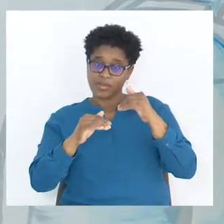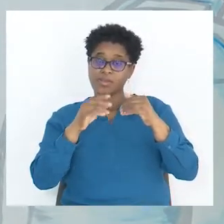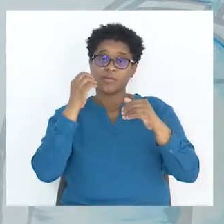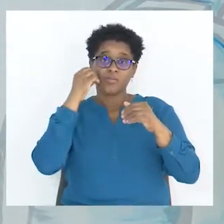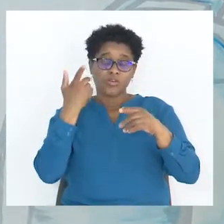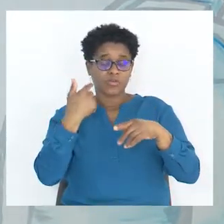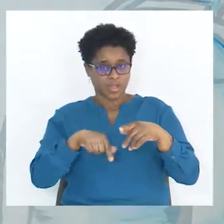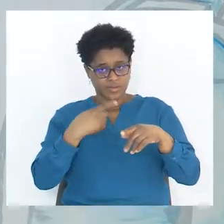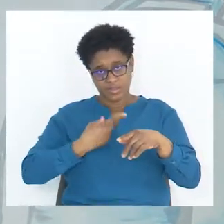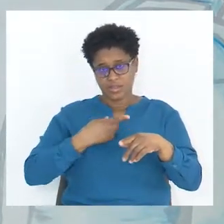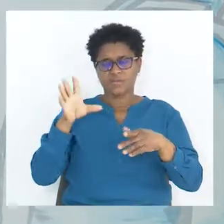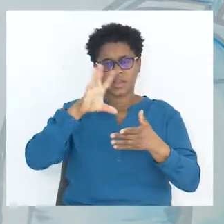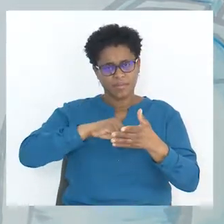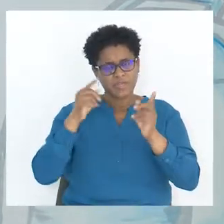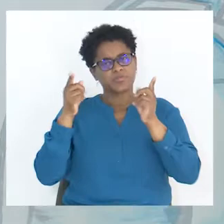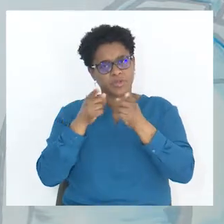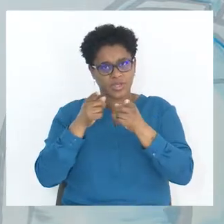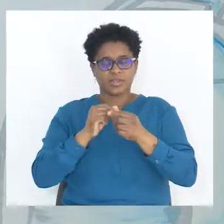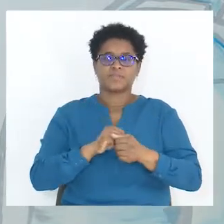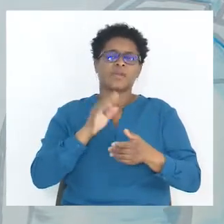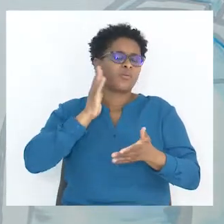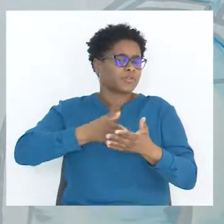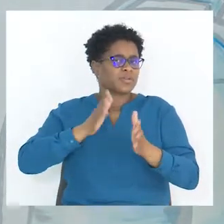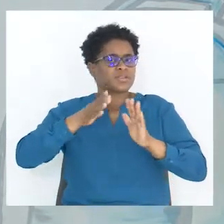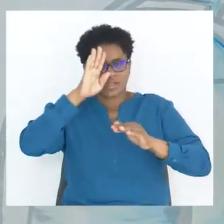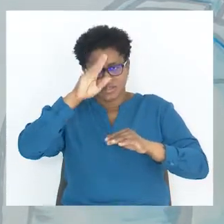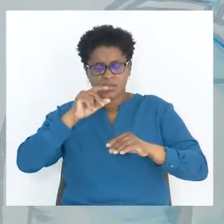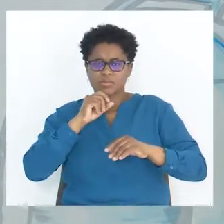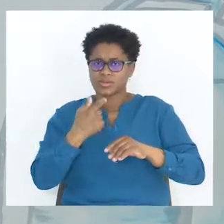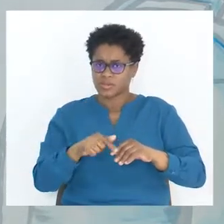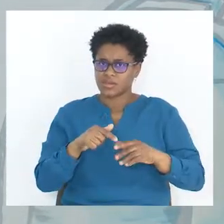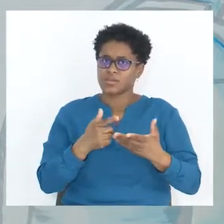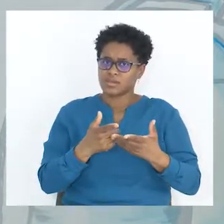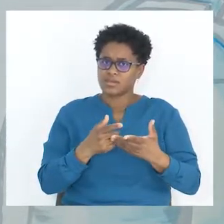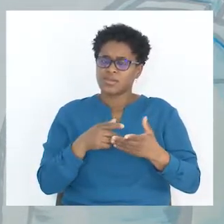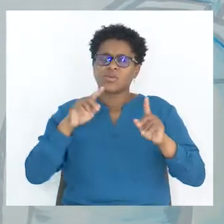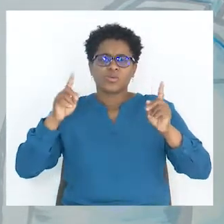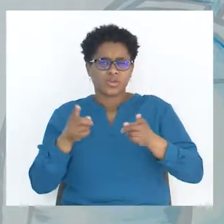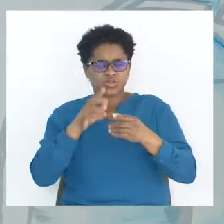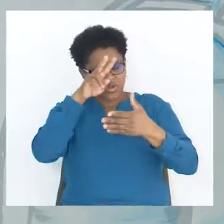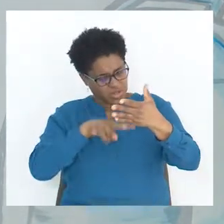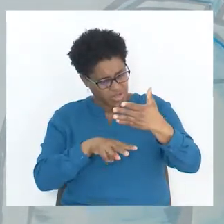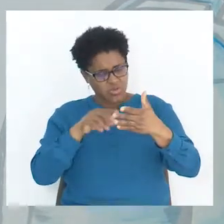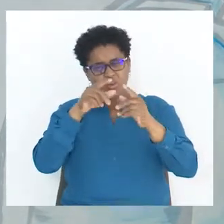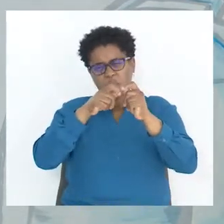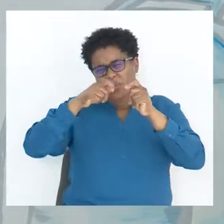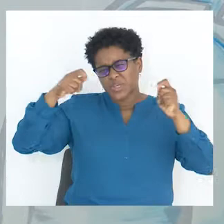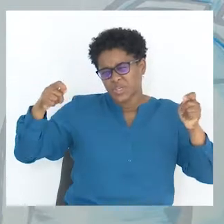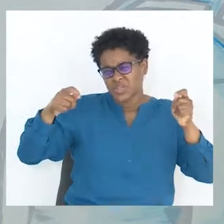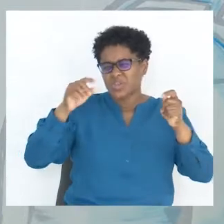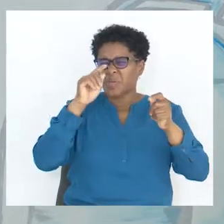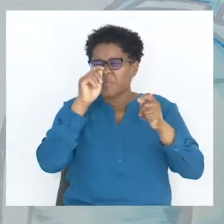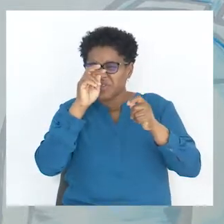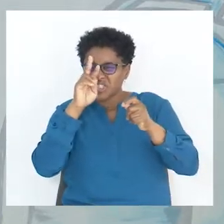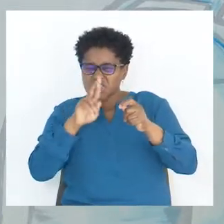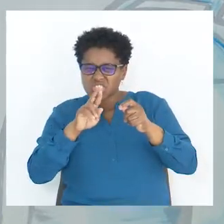cada vez mais pequeno. E, ultimamente, está-se a pedir até para fazer resumo de textos compridos, em X